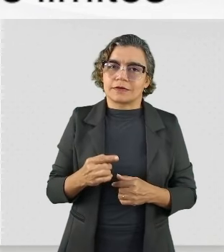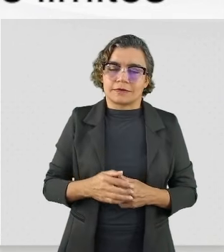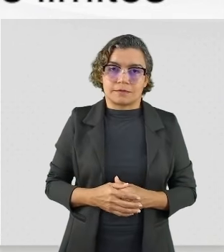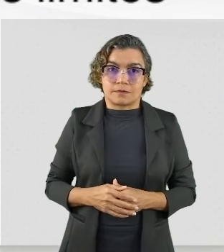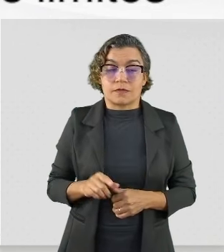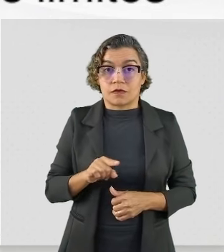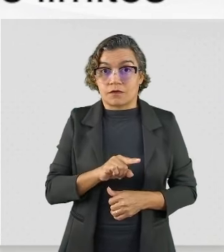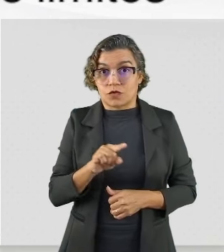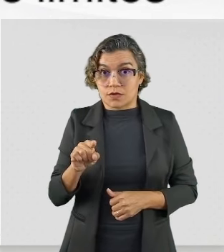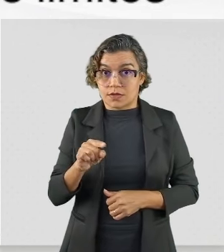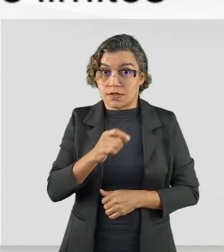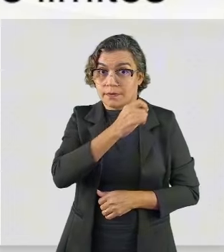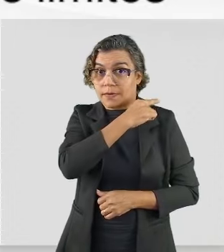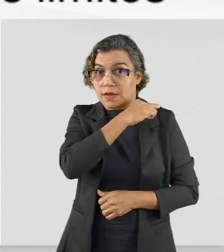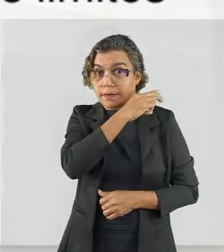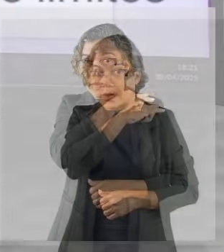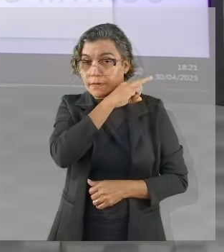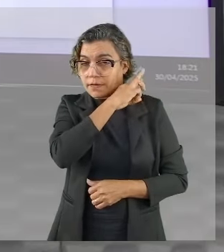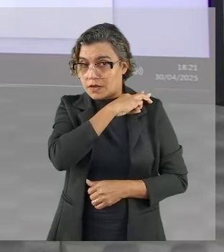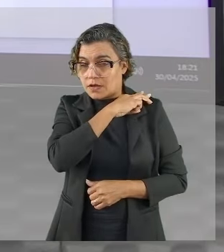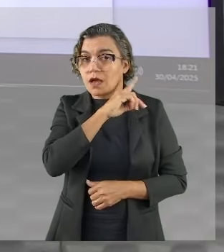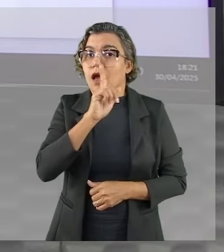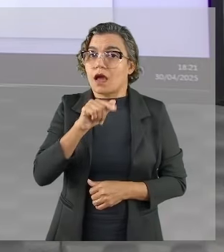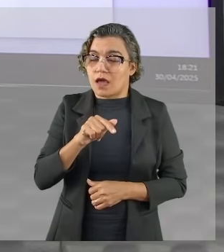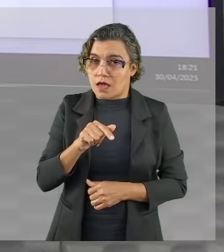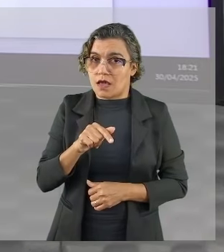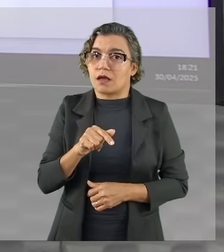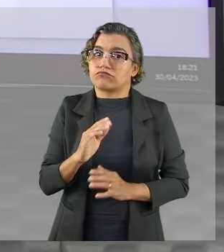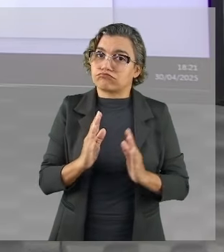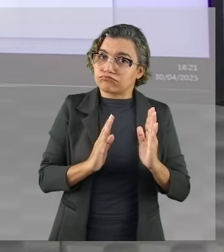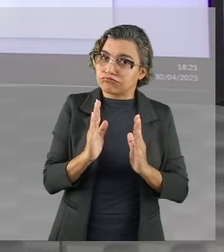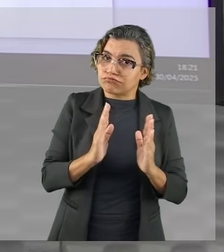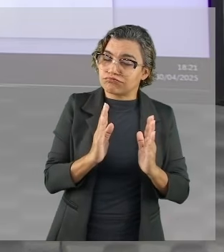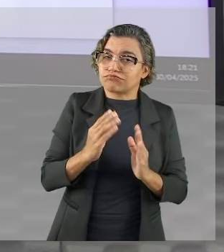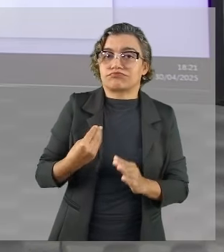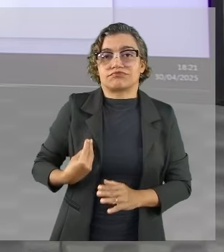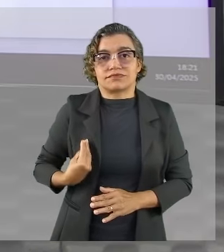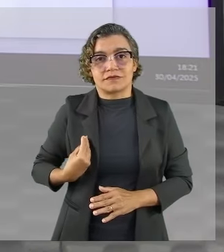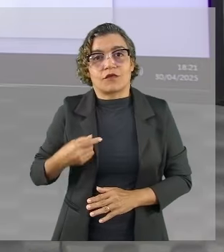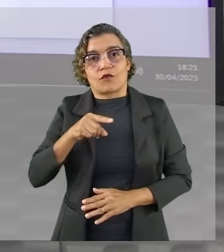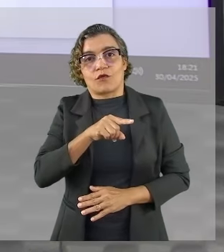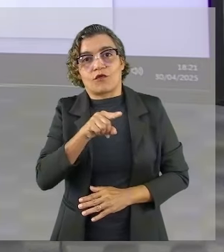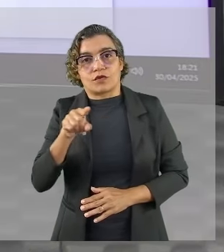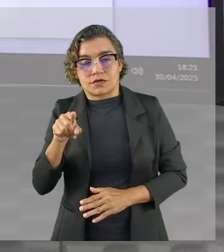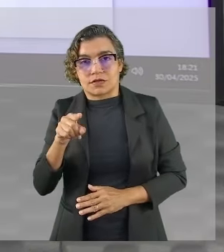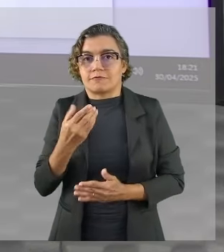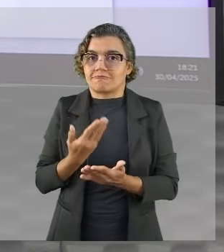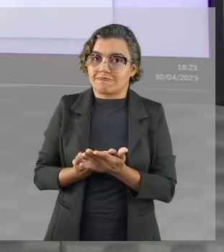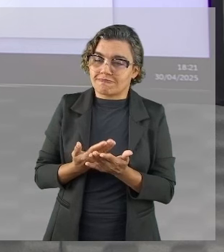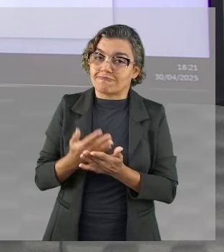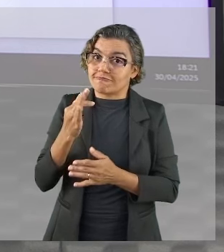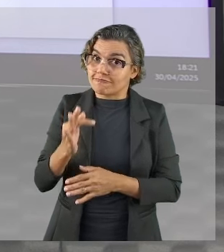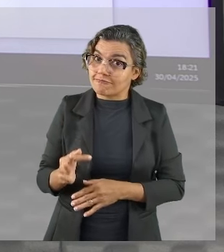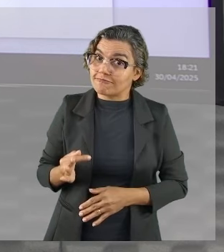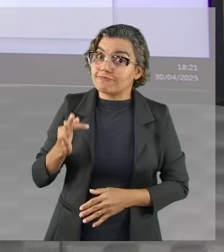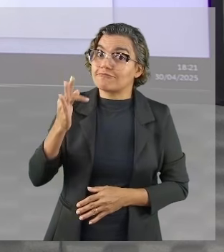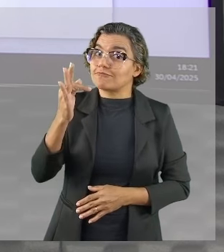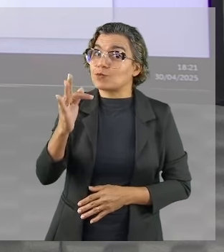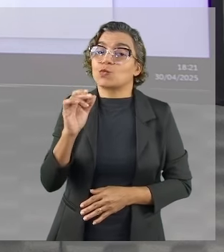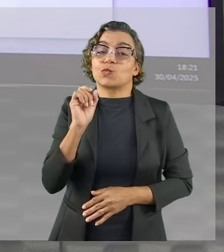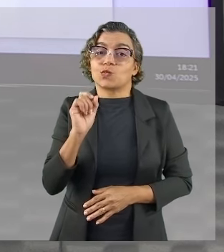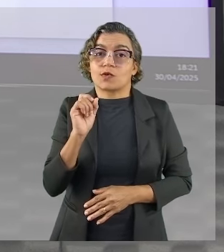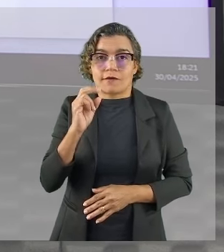vocês estão no ensino médio, essa é uma etapa da vida que vocês se prepararão para